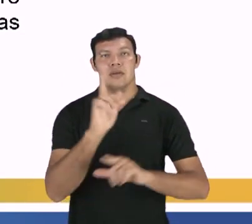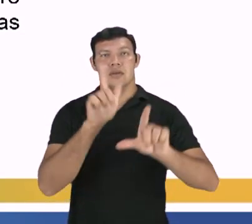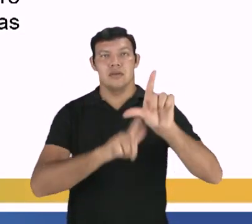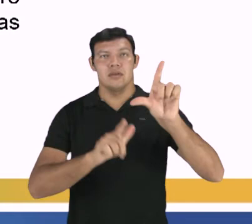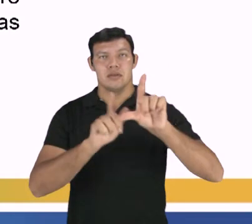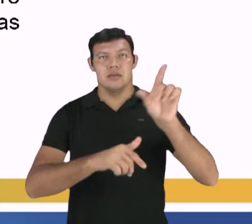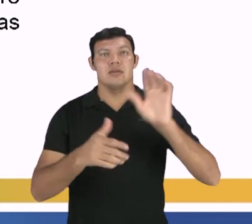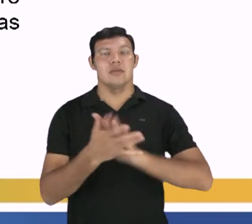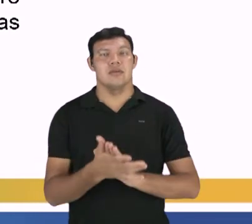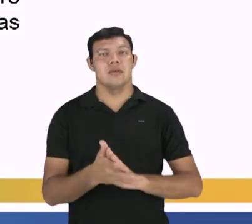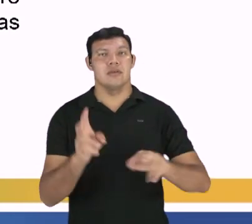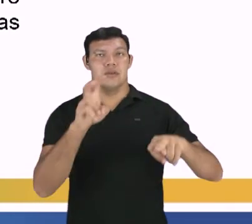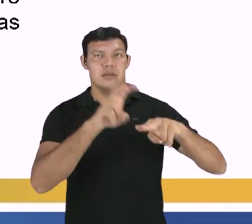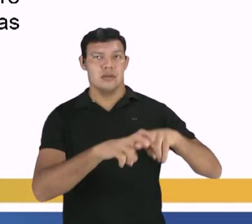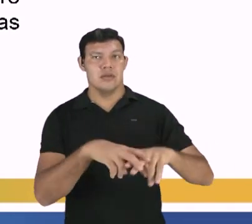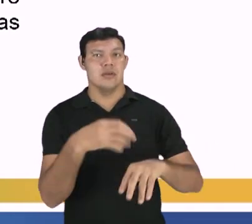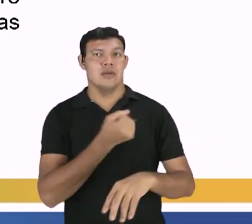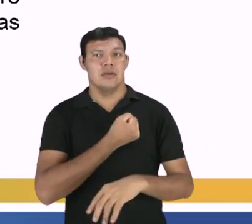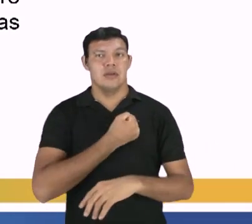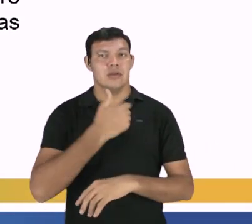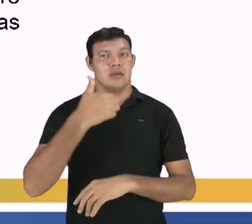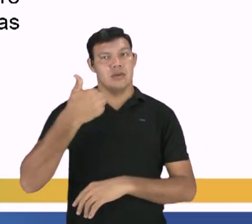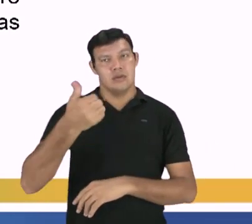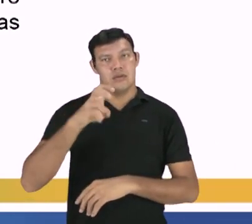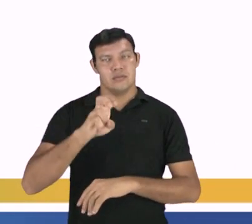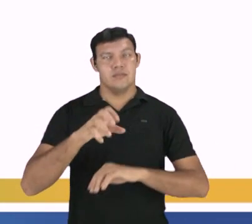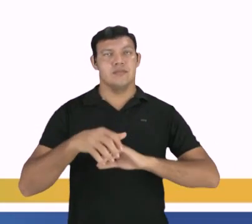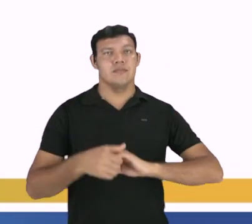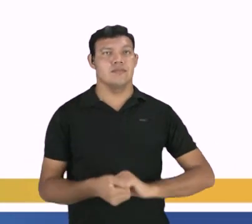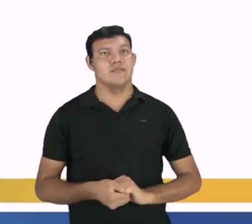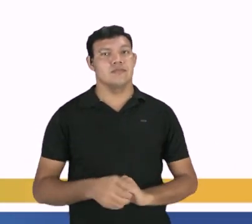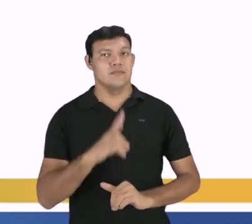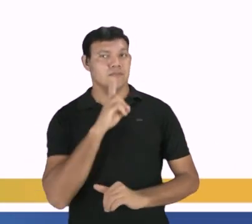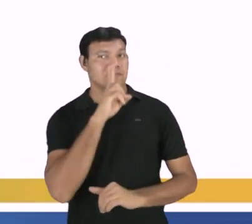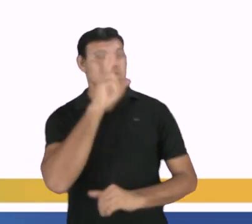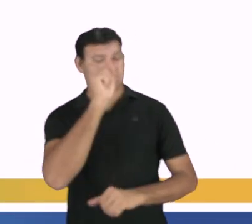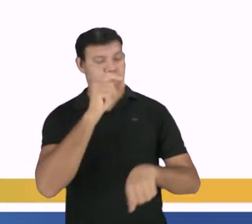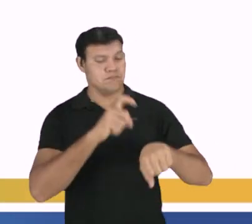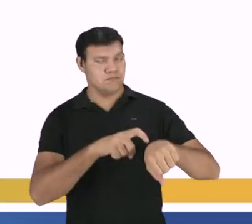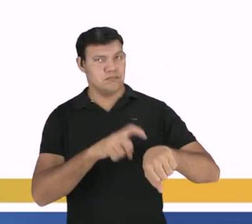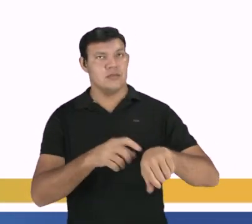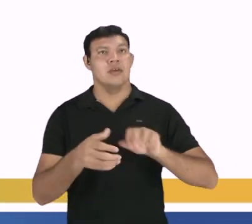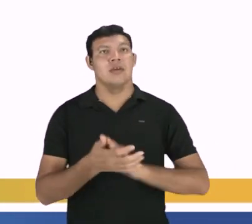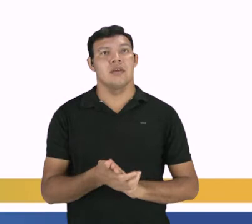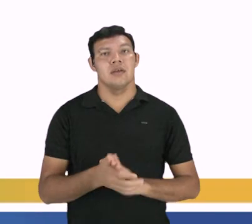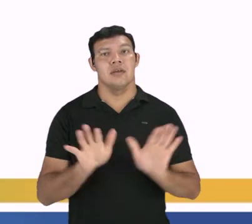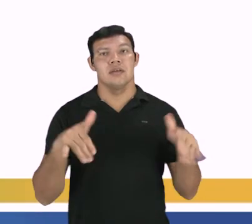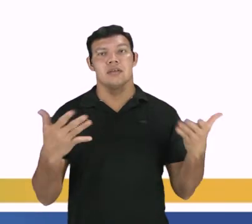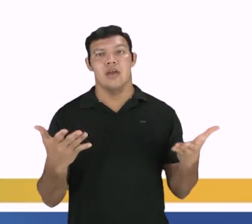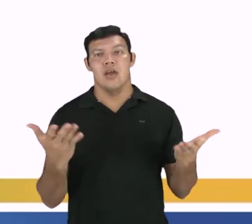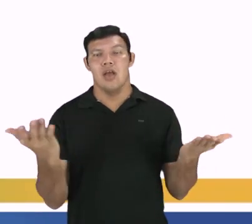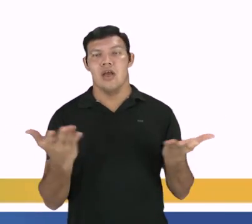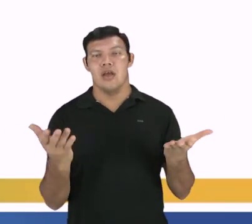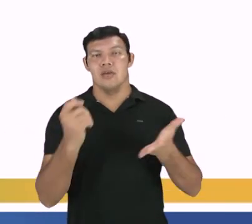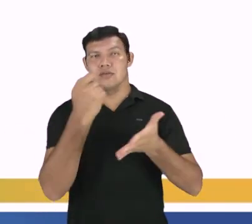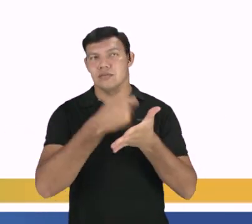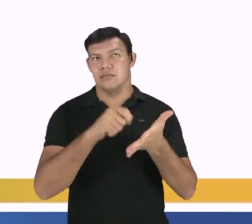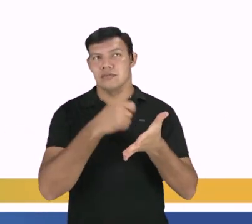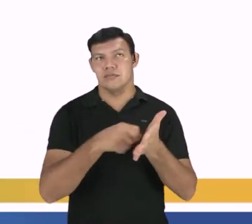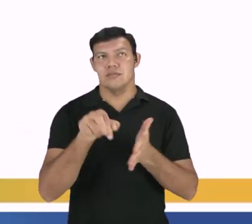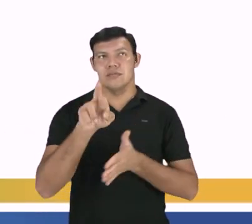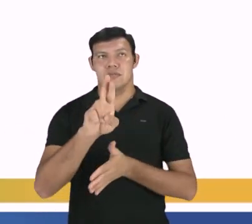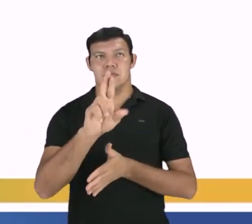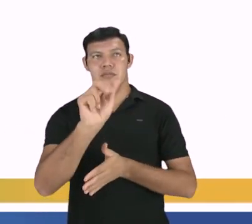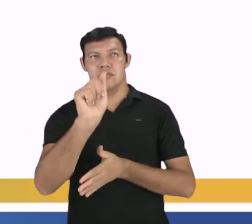15. Tá? Então temos aí Olavo Bilac também como nome forte nesse momento. E Raimundo Correia também